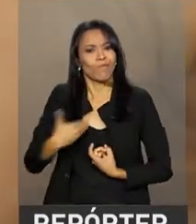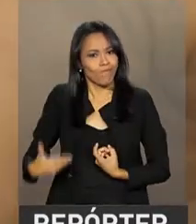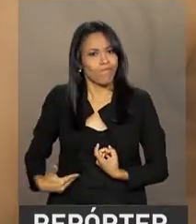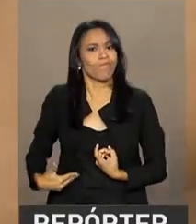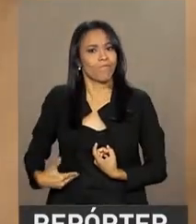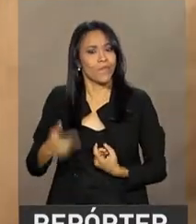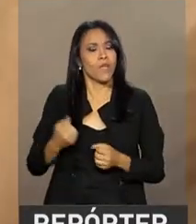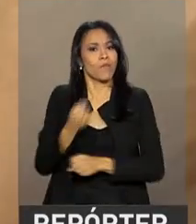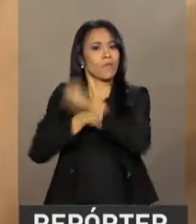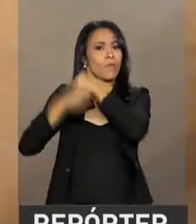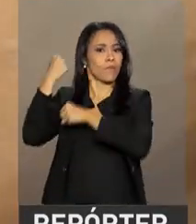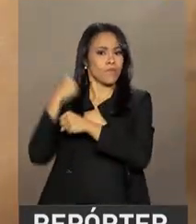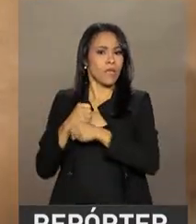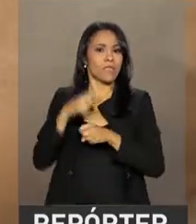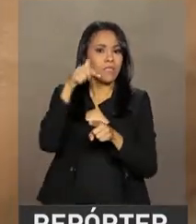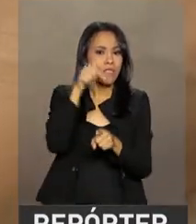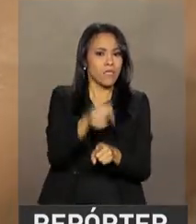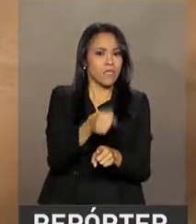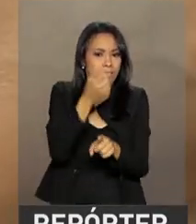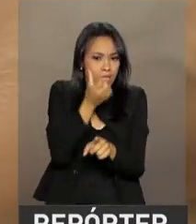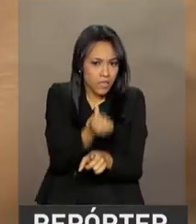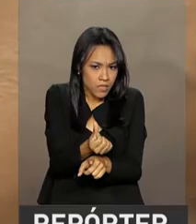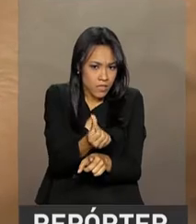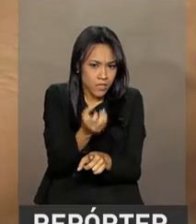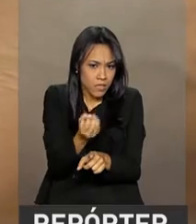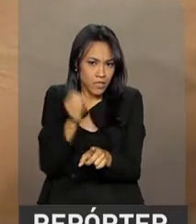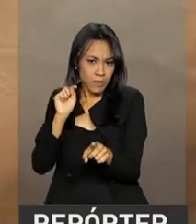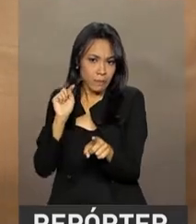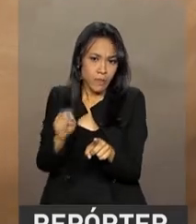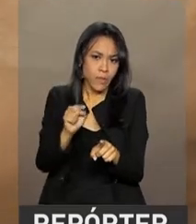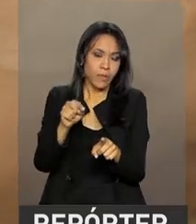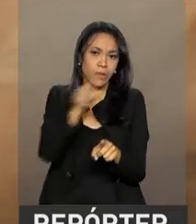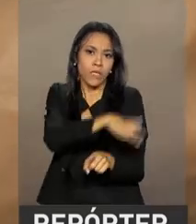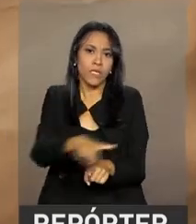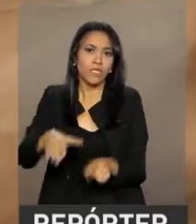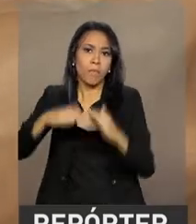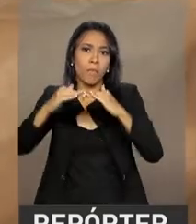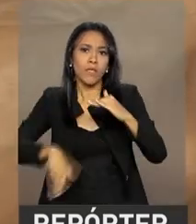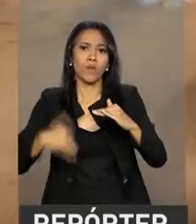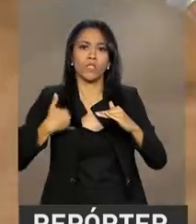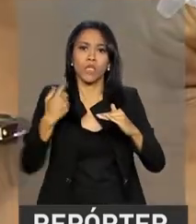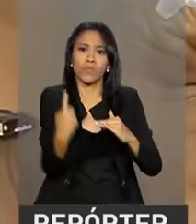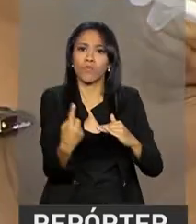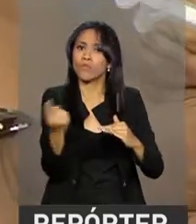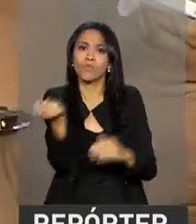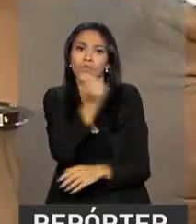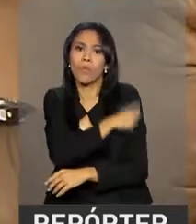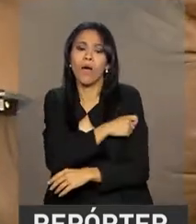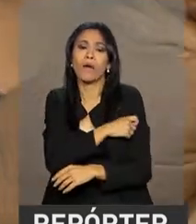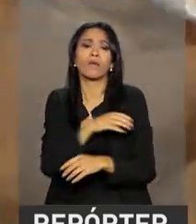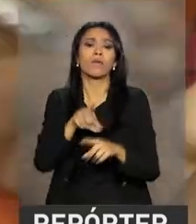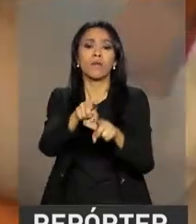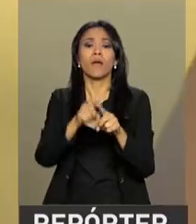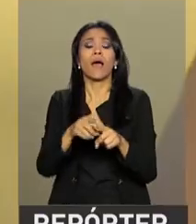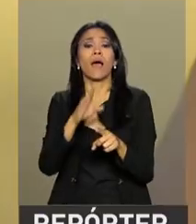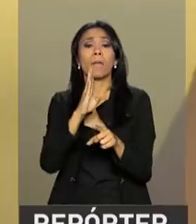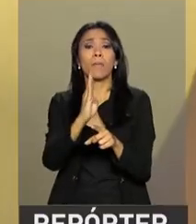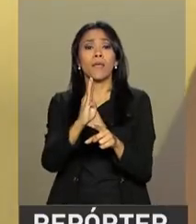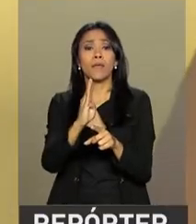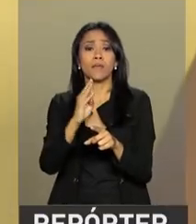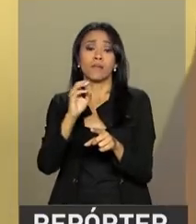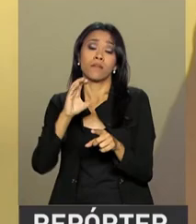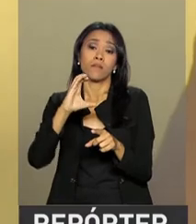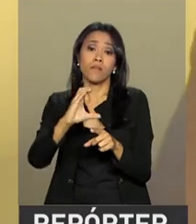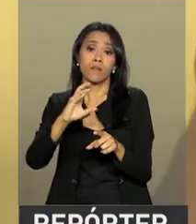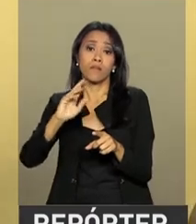passado 760 mil crianças menores de um ano não tomaram a bcg que previne a tuberculose e um